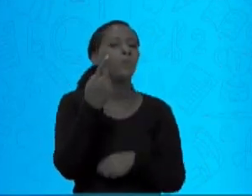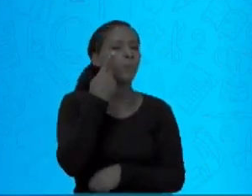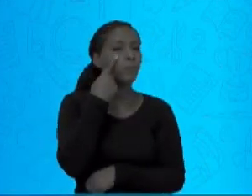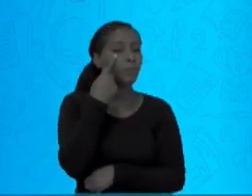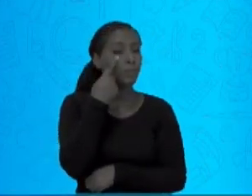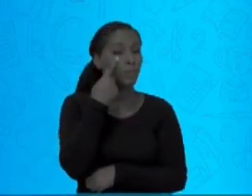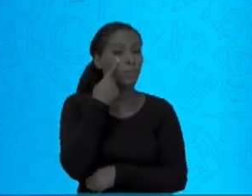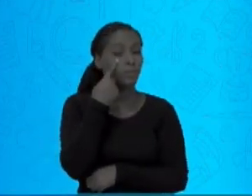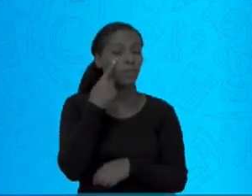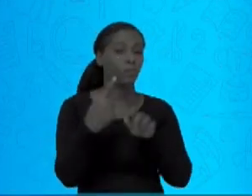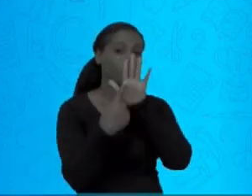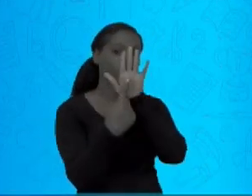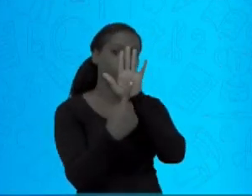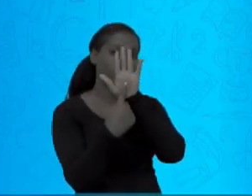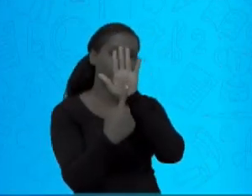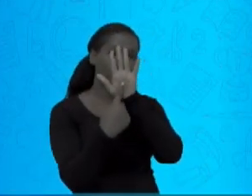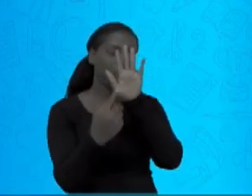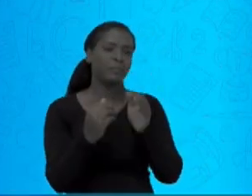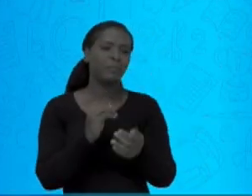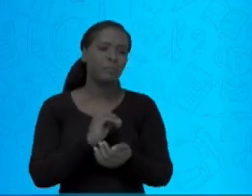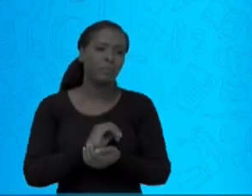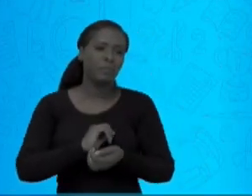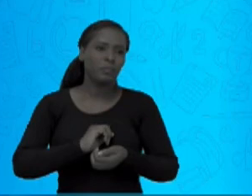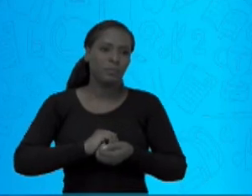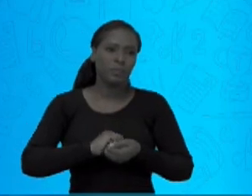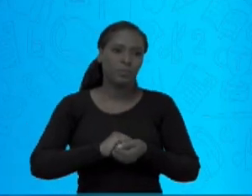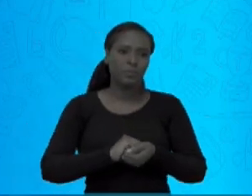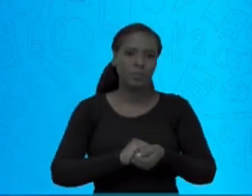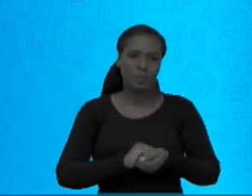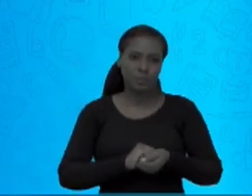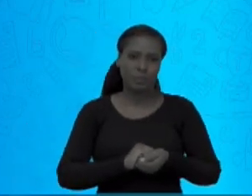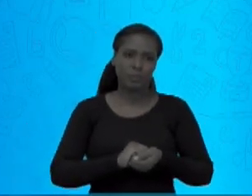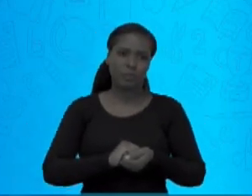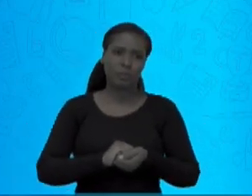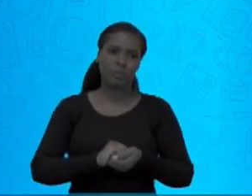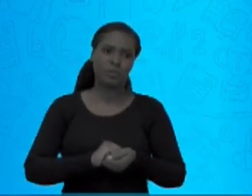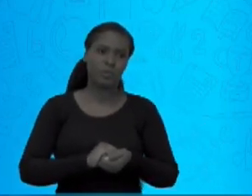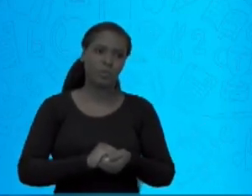olha. Eu vou colocar aqui para vocês, para a gente